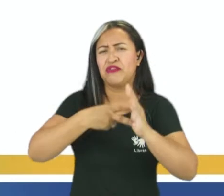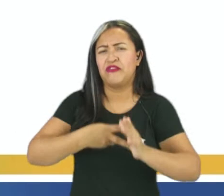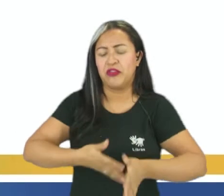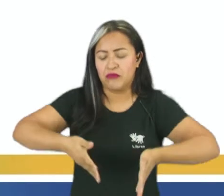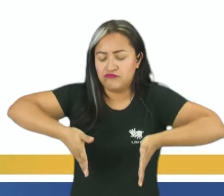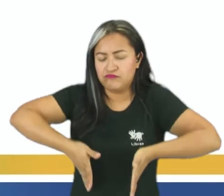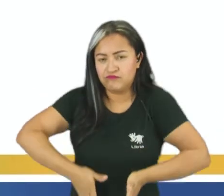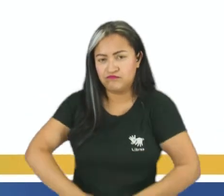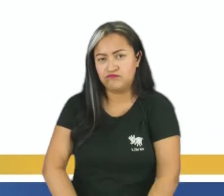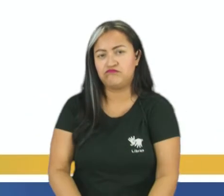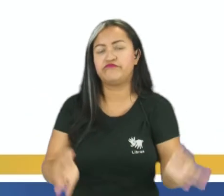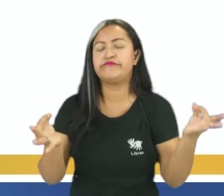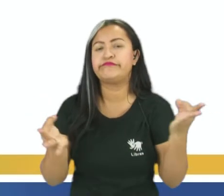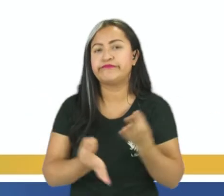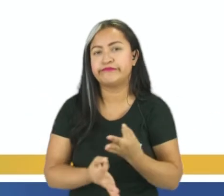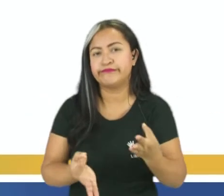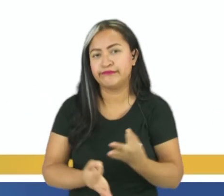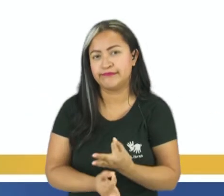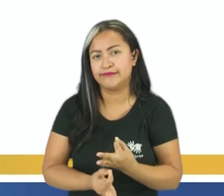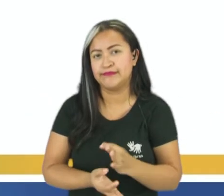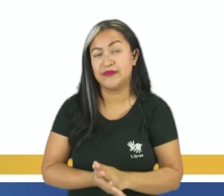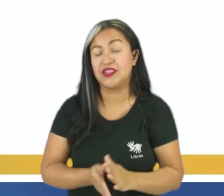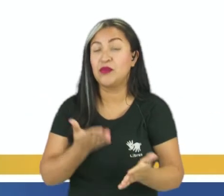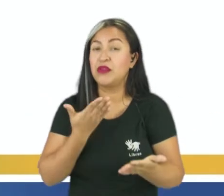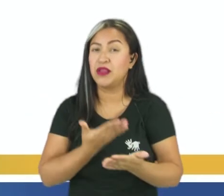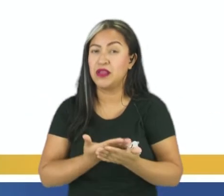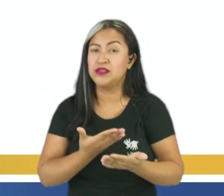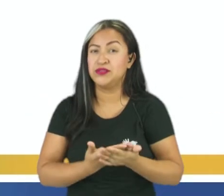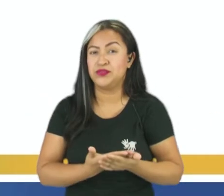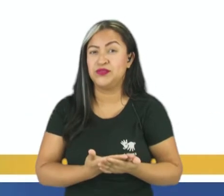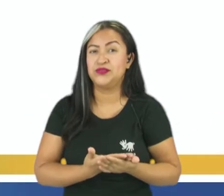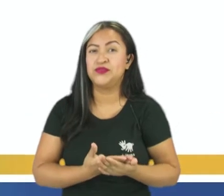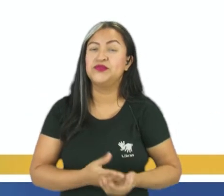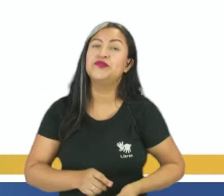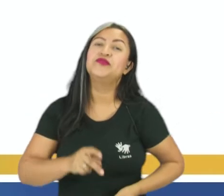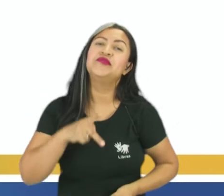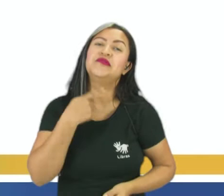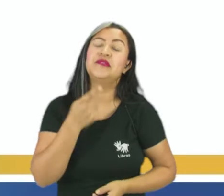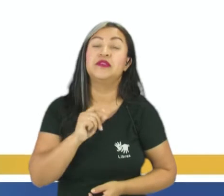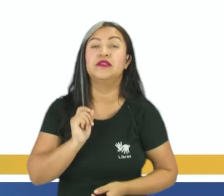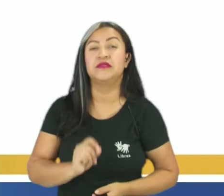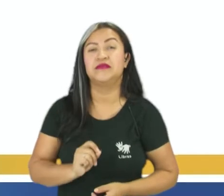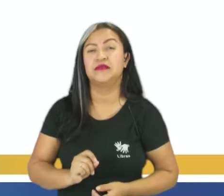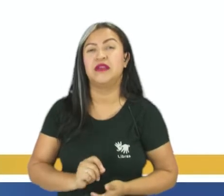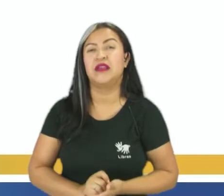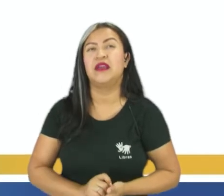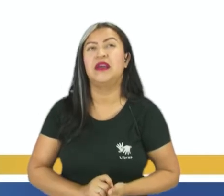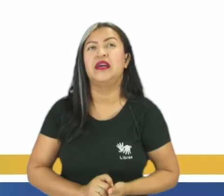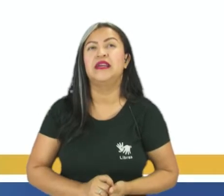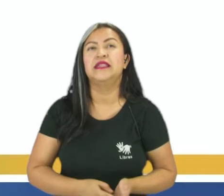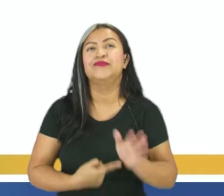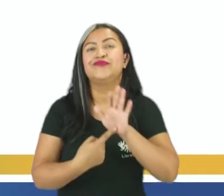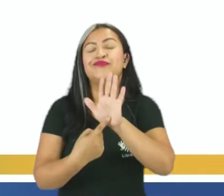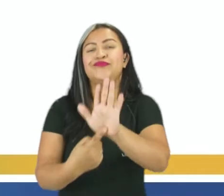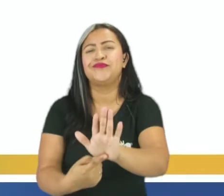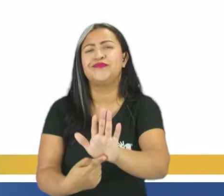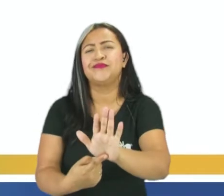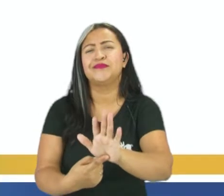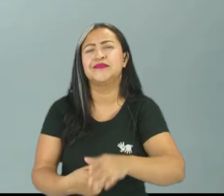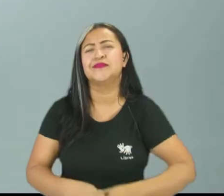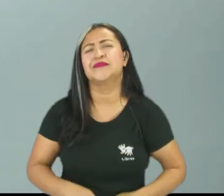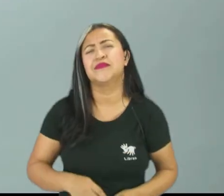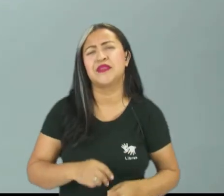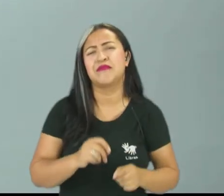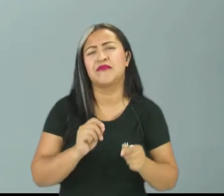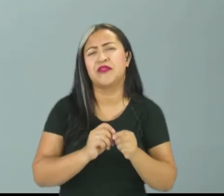do homem, né? Então, esse estudo, ele vinha aí como pressuposto para fazer